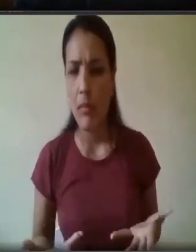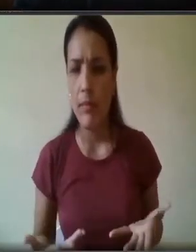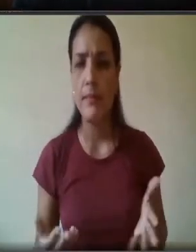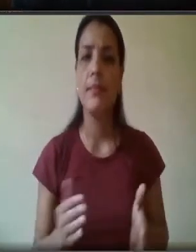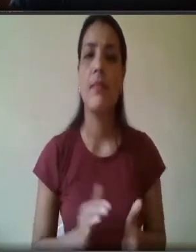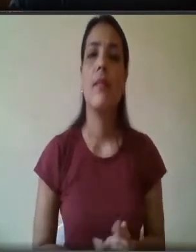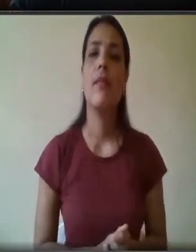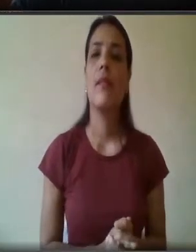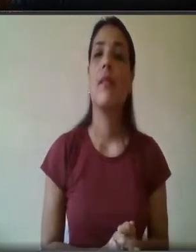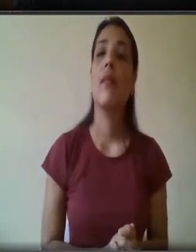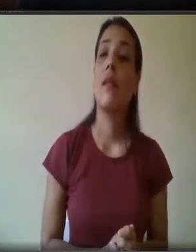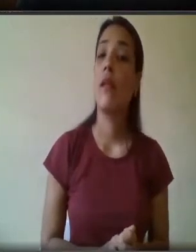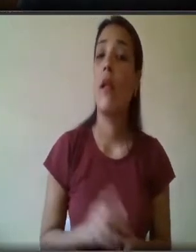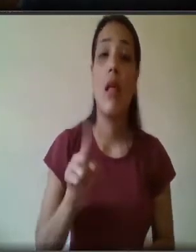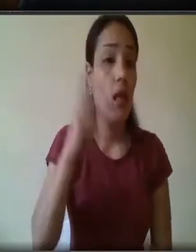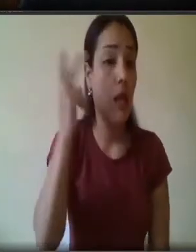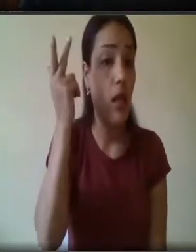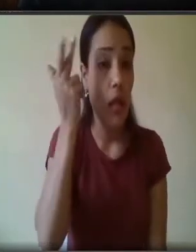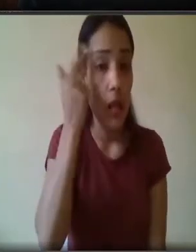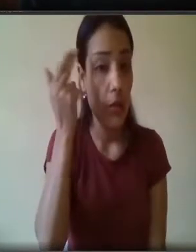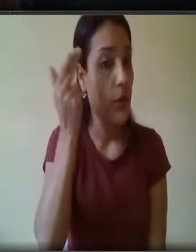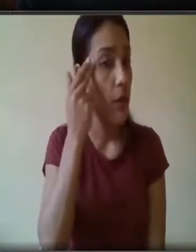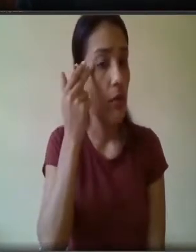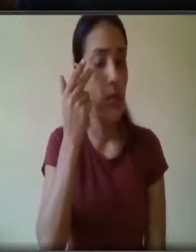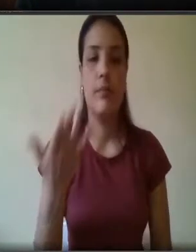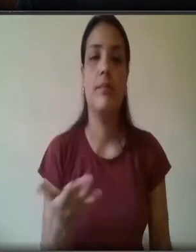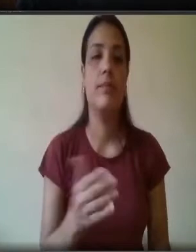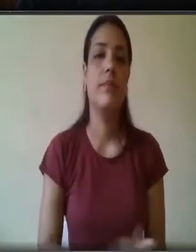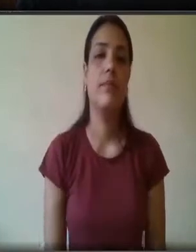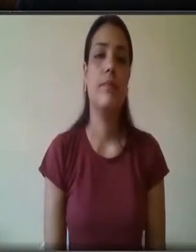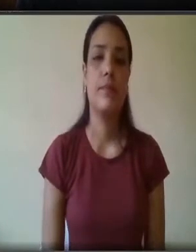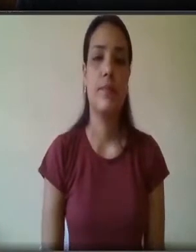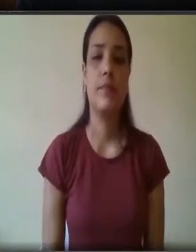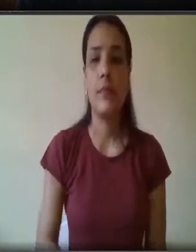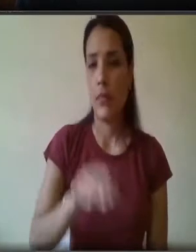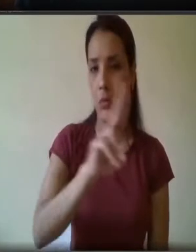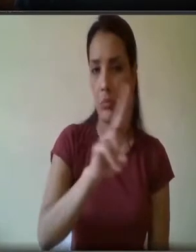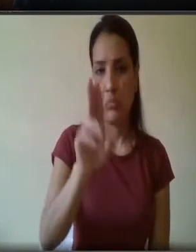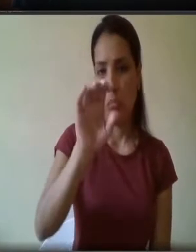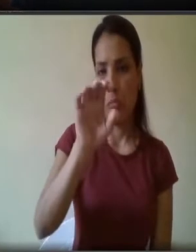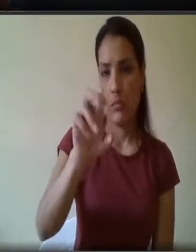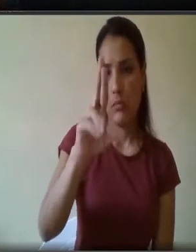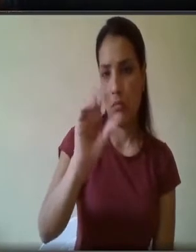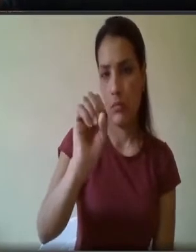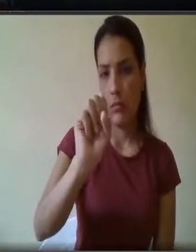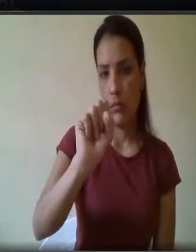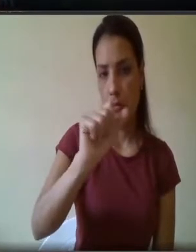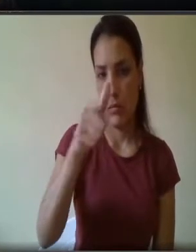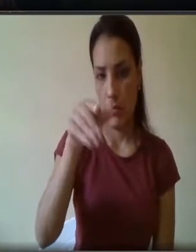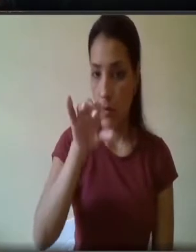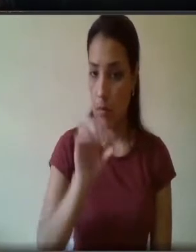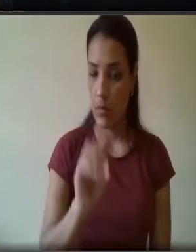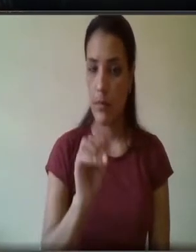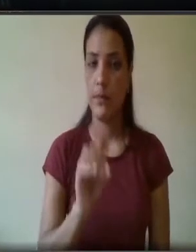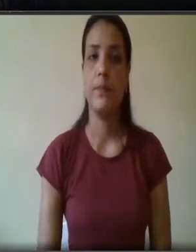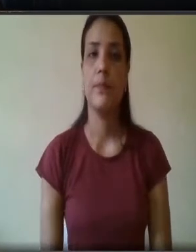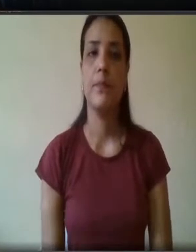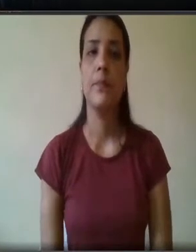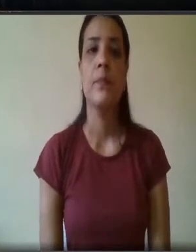de pediplanação, tá? É erosão. O outro tipo de intemperismo é o